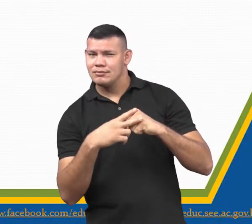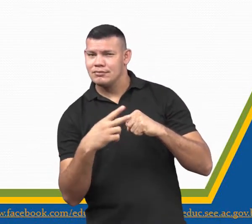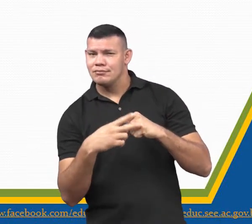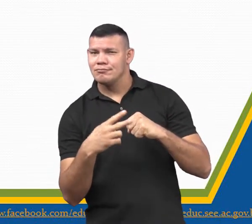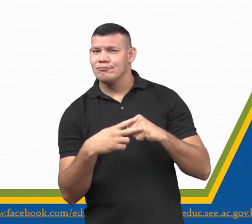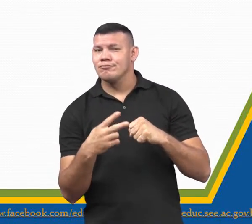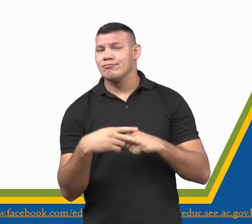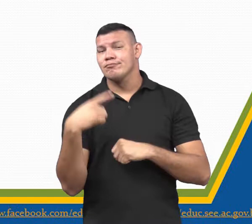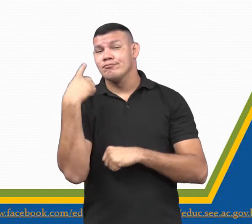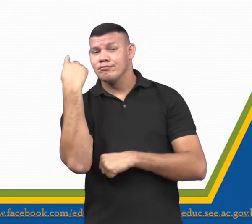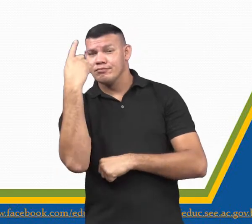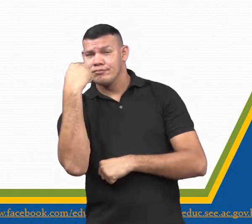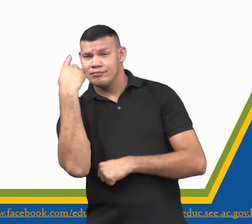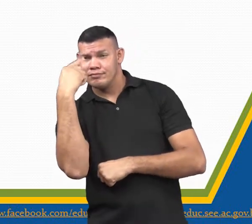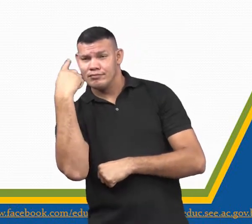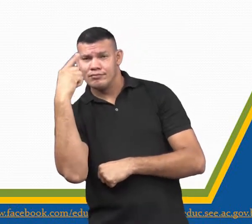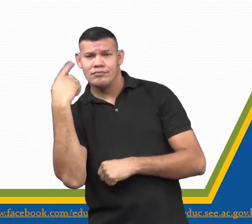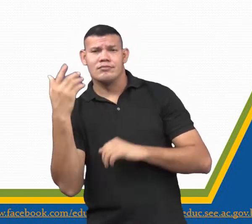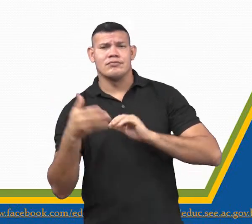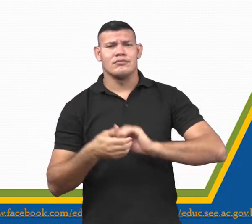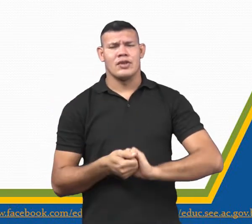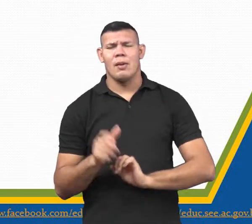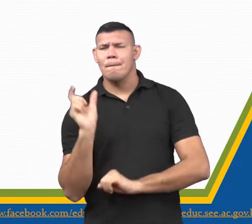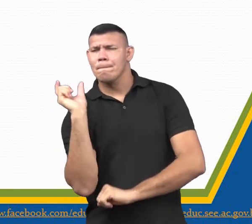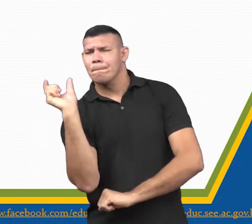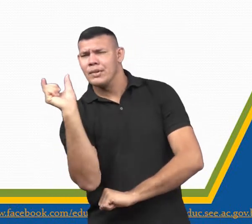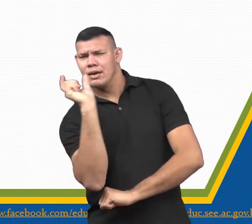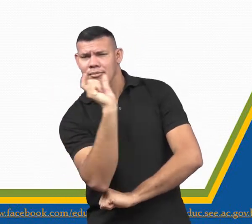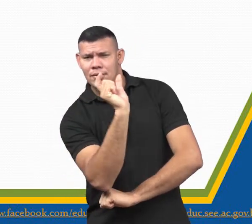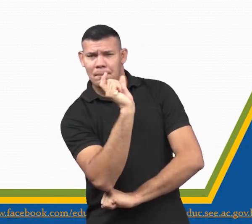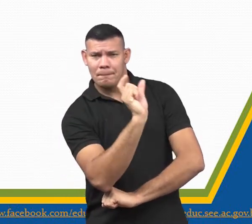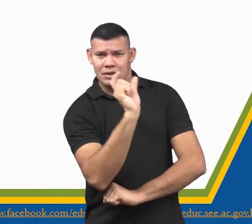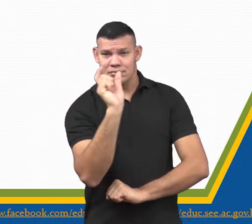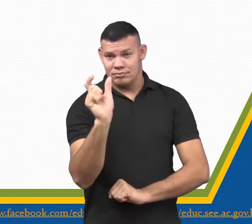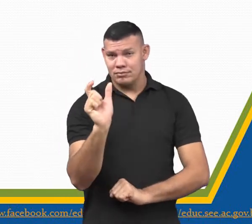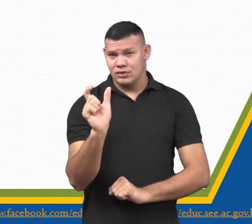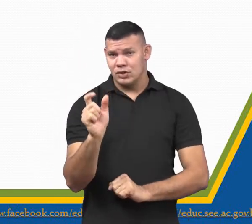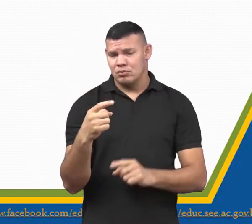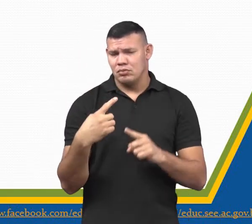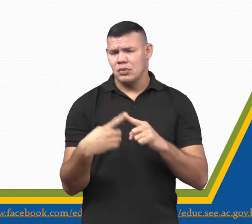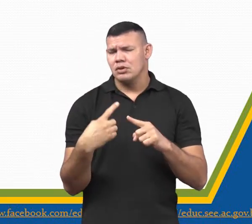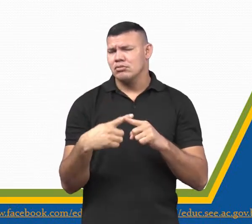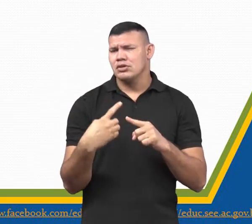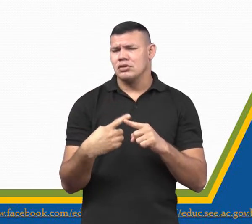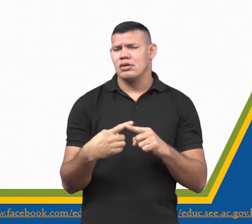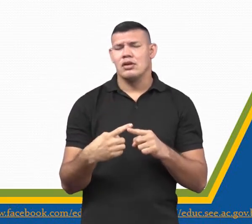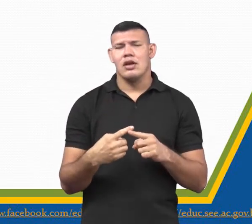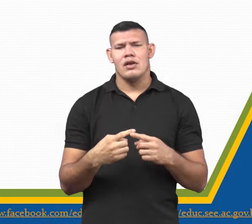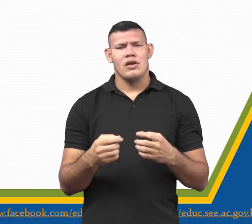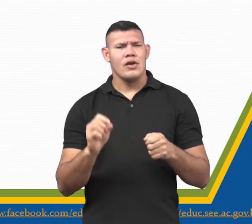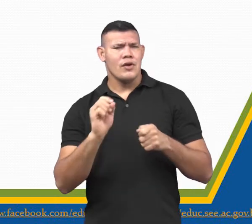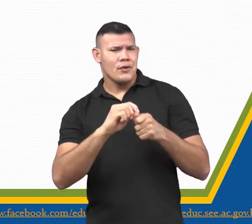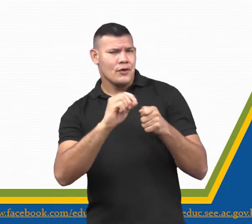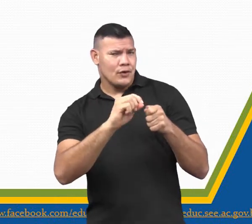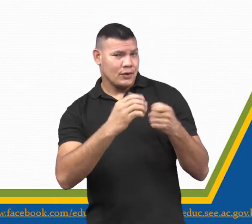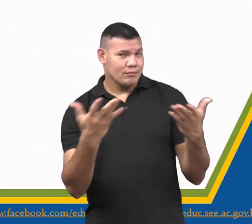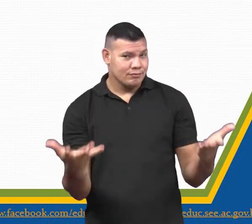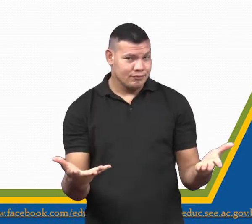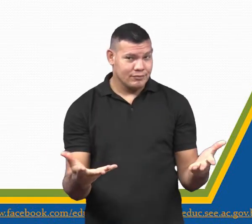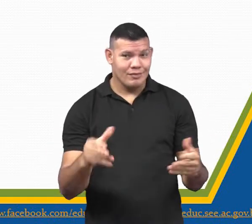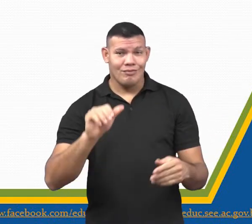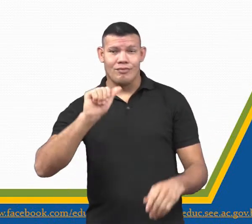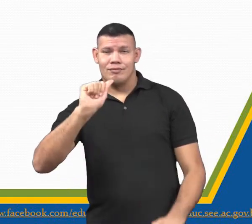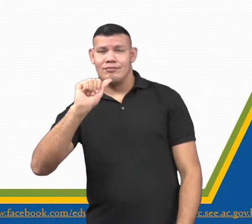em espanhol. Ou seja, essas palavras, elas indicam uma ação, por isso que são verbos. ¿Está bien? Entonces,